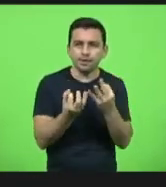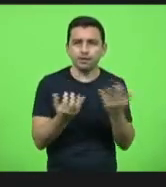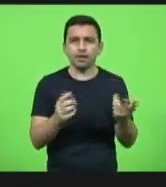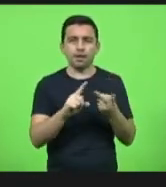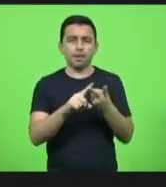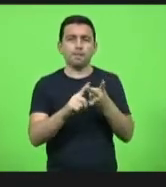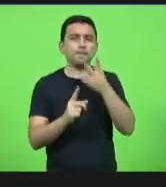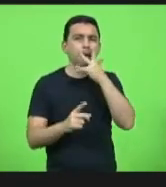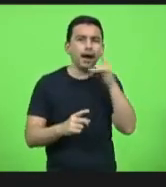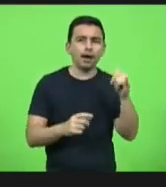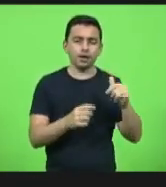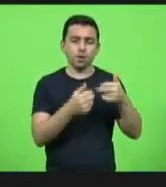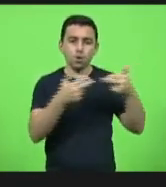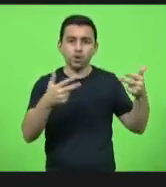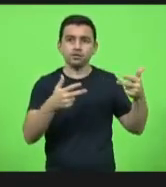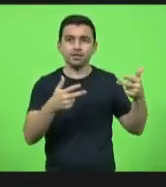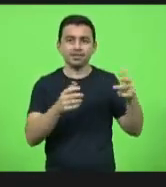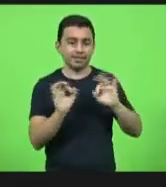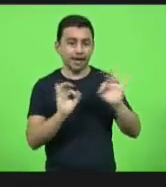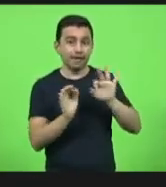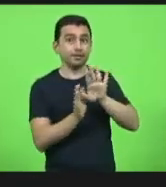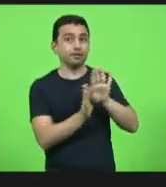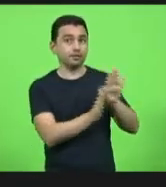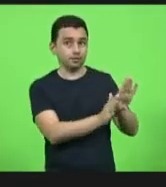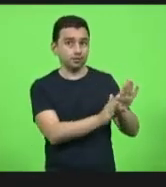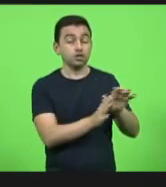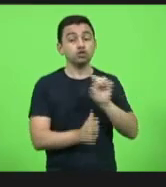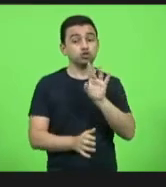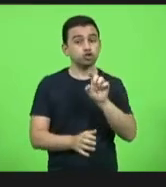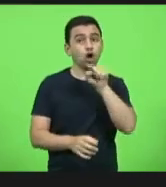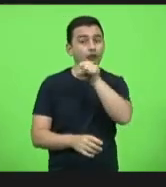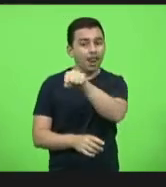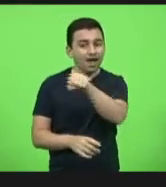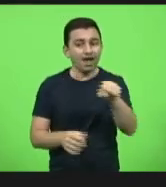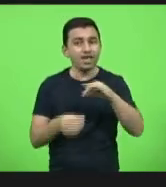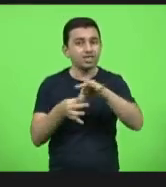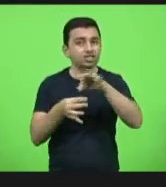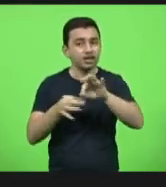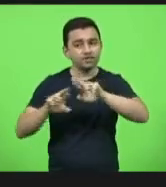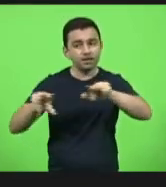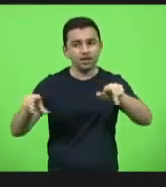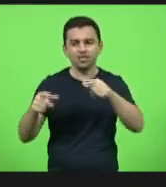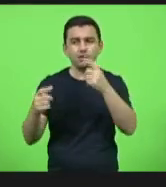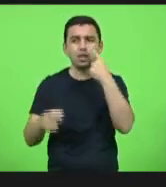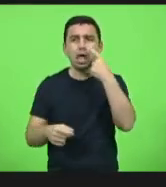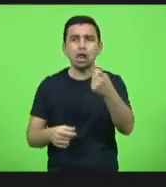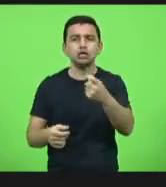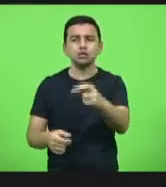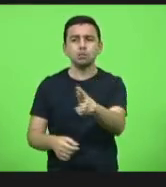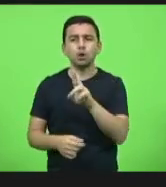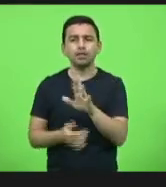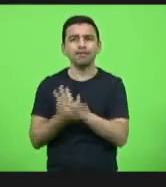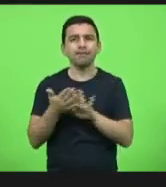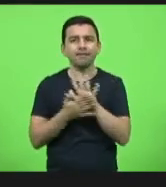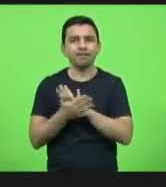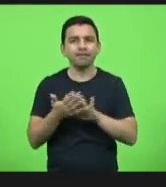domiciliares, nenhuma. Mas para 13 entidades diferentes. Elas não tiveram interesse em responder. Não tiveram. Deram de ombros.